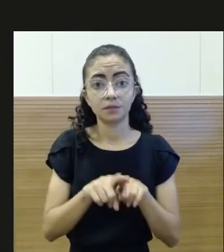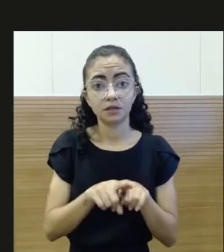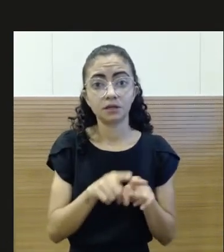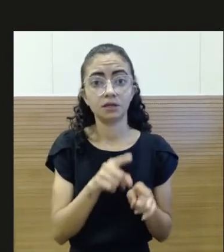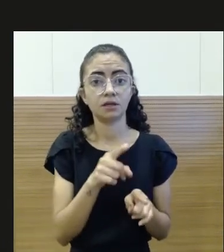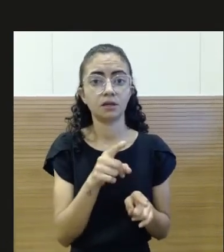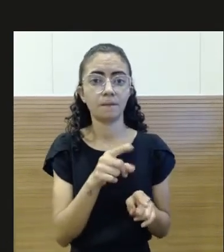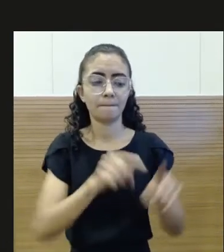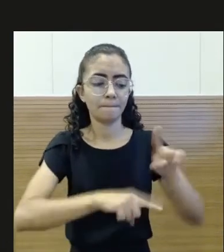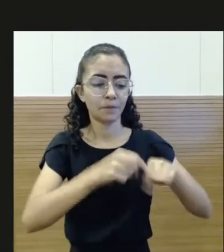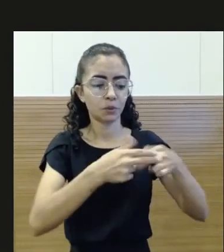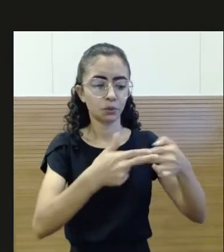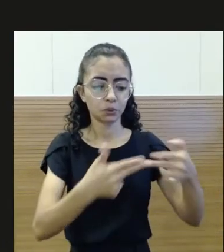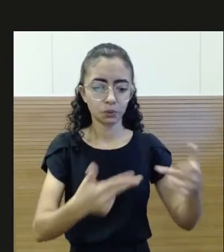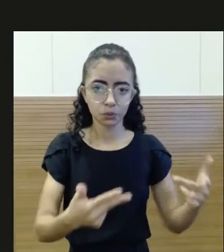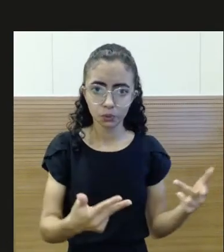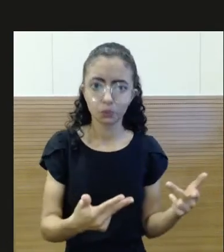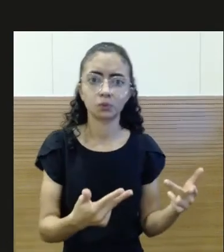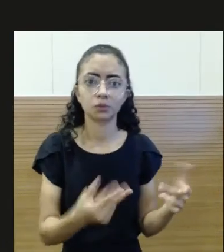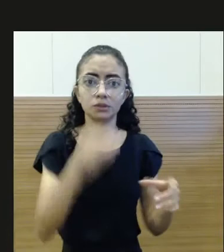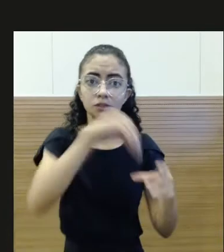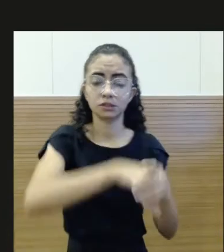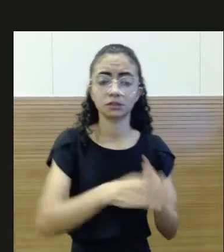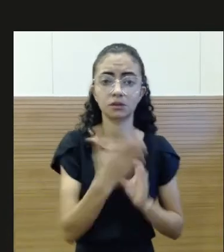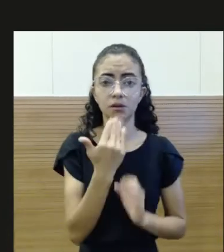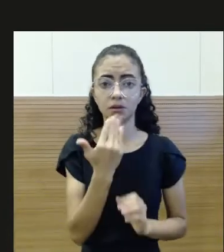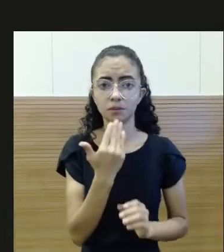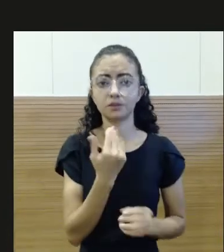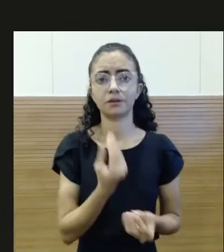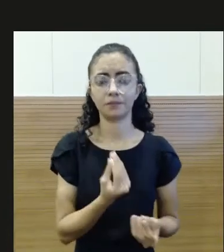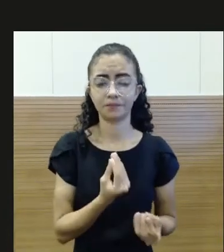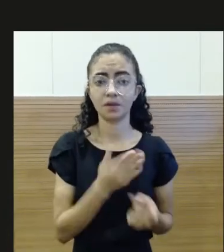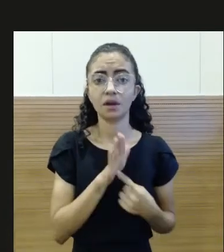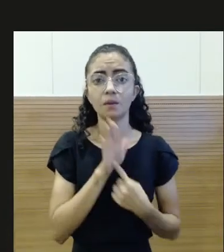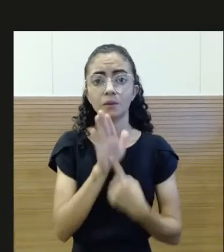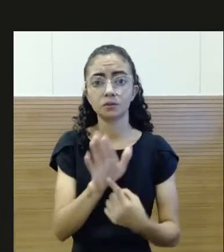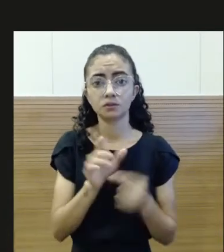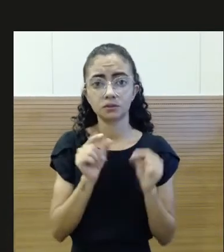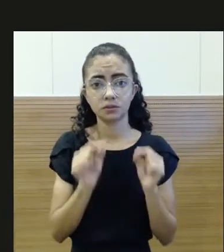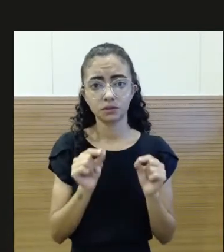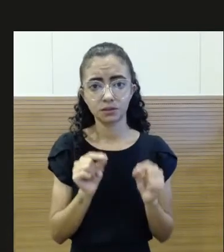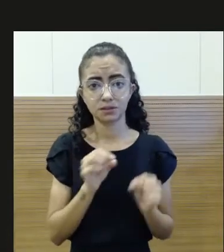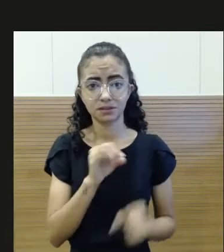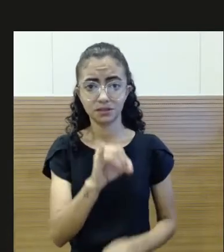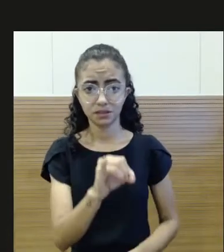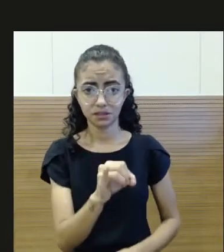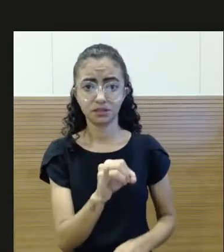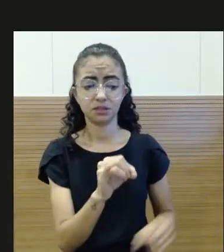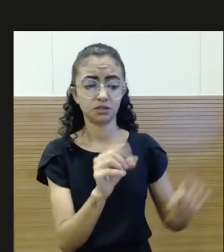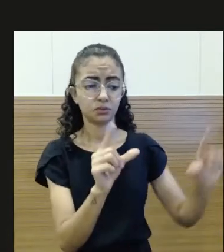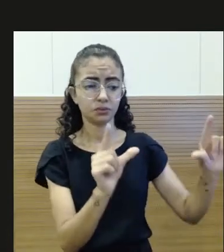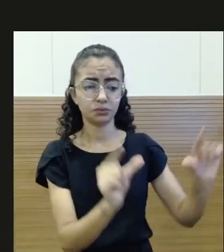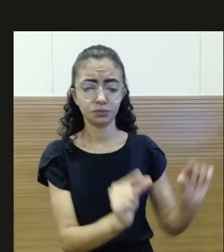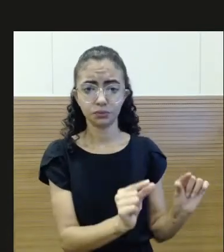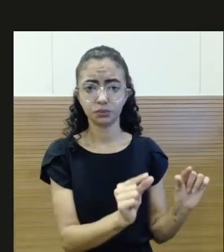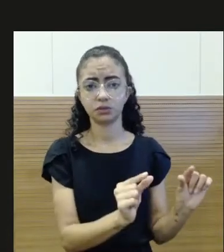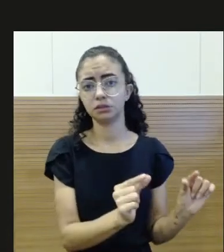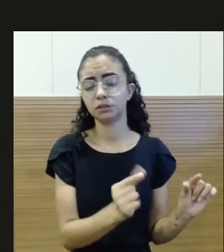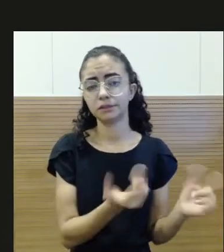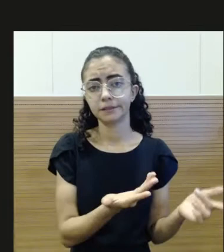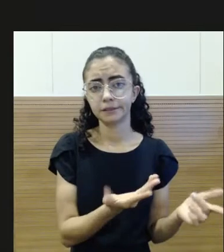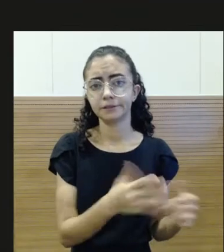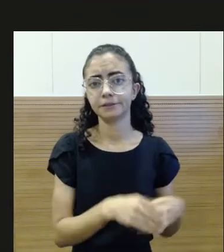sistemas alimentares, fazendo frente a essa ideia de que se a gente elimina a quantidade